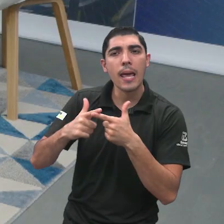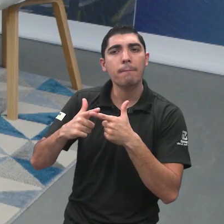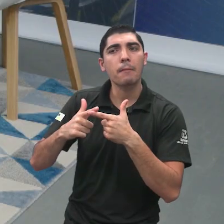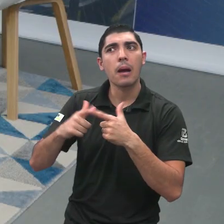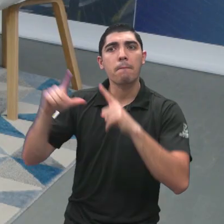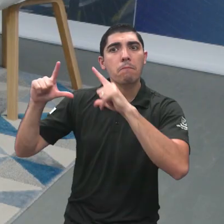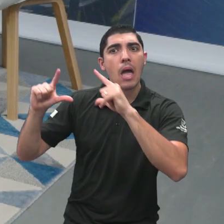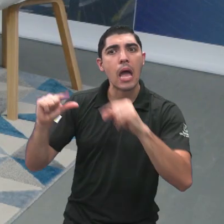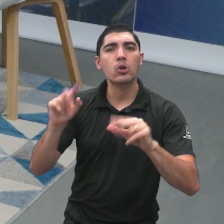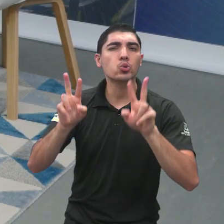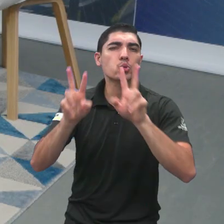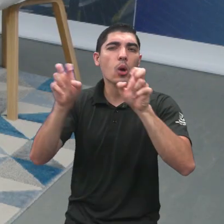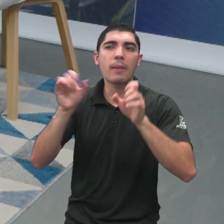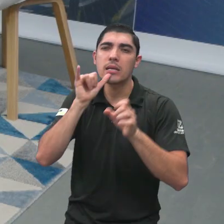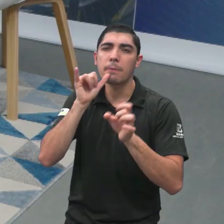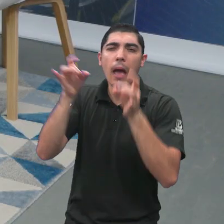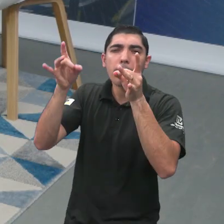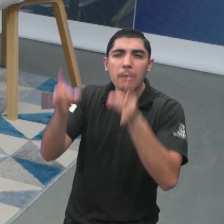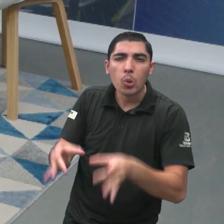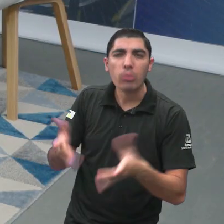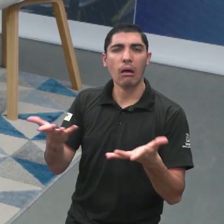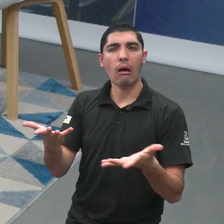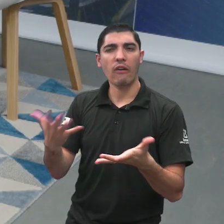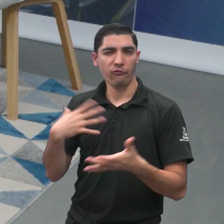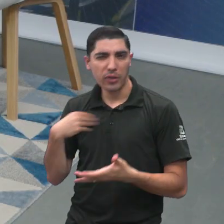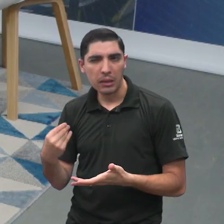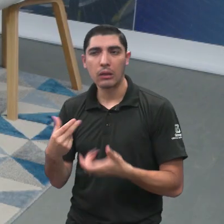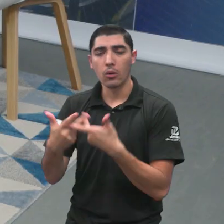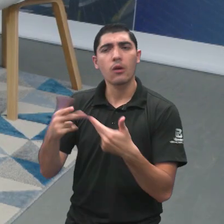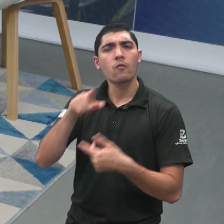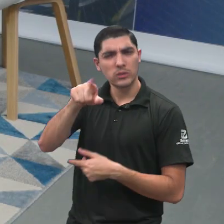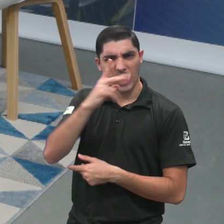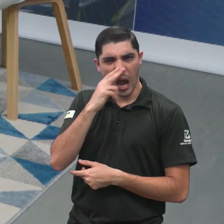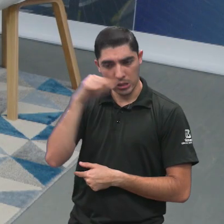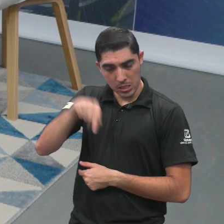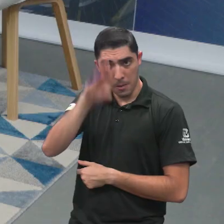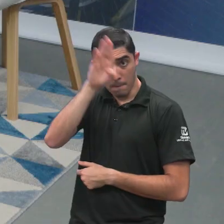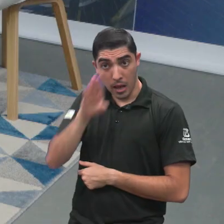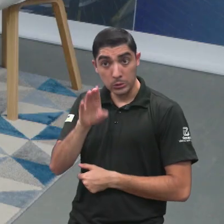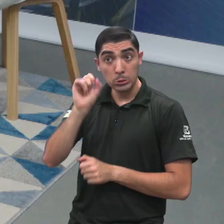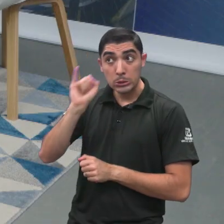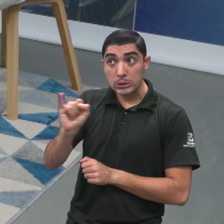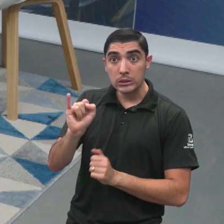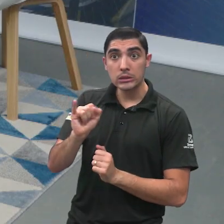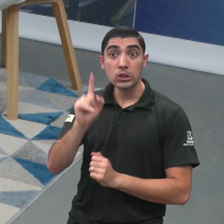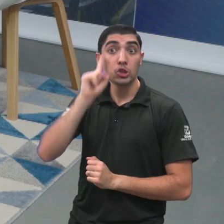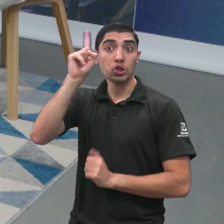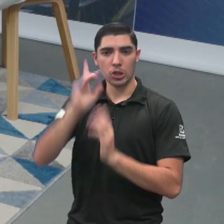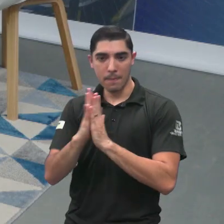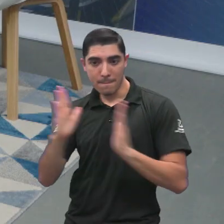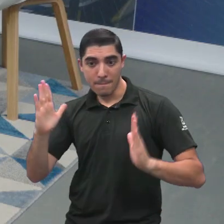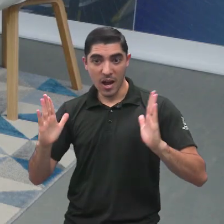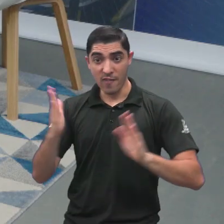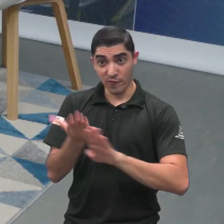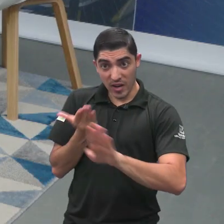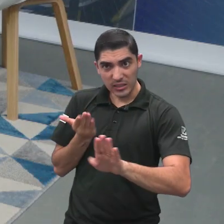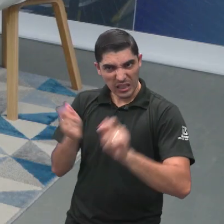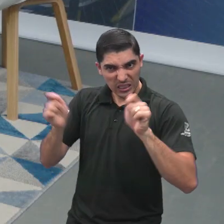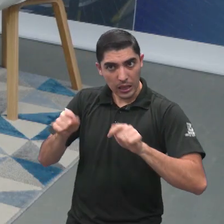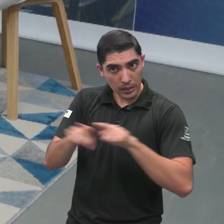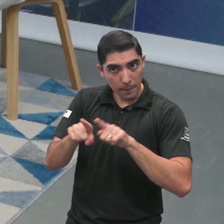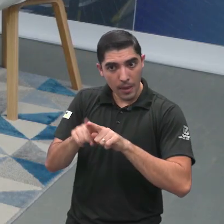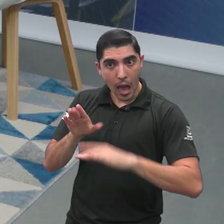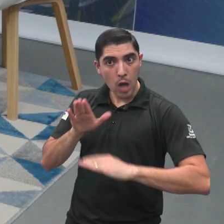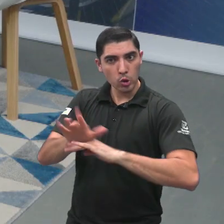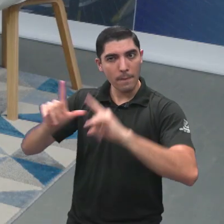dos pais. E você acredita que isso poderia acontecer aqui também, se tudo isso fosse diferente? Com certeza, né? Que é justamente